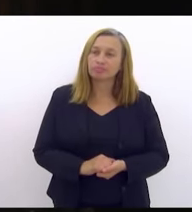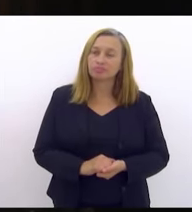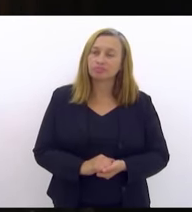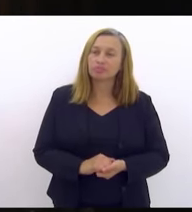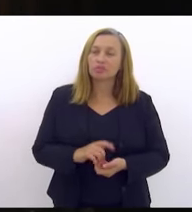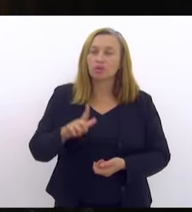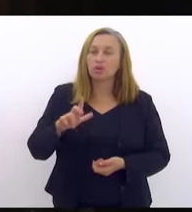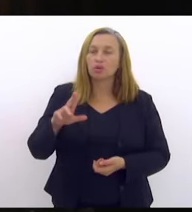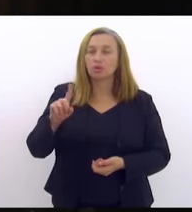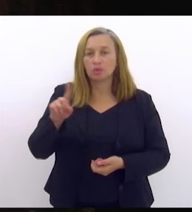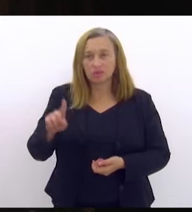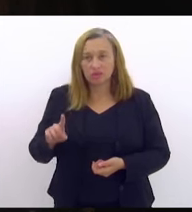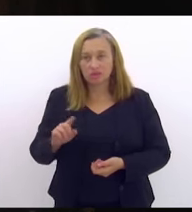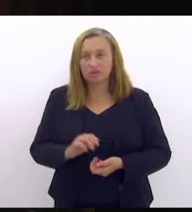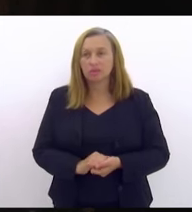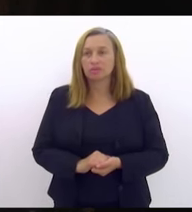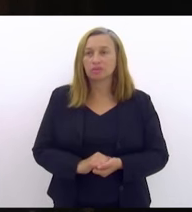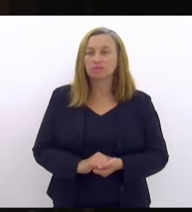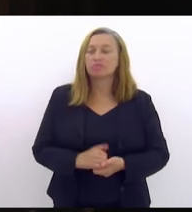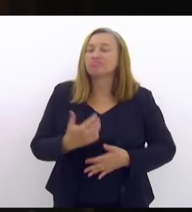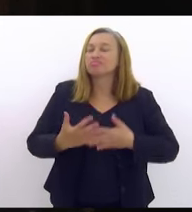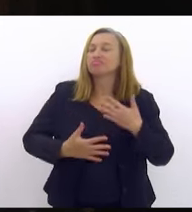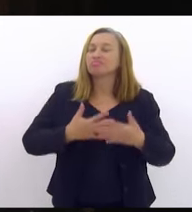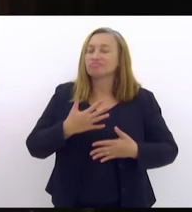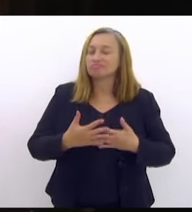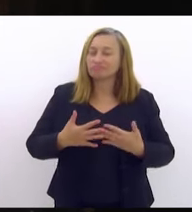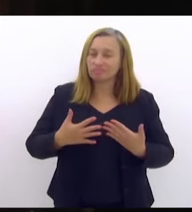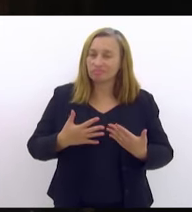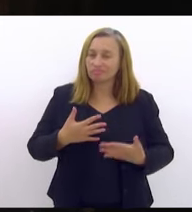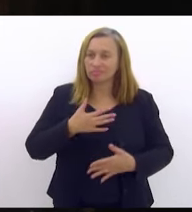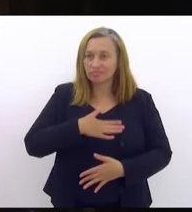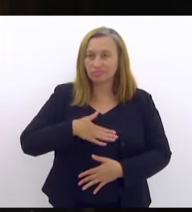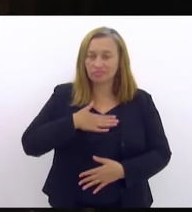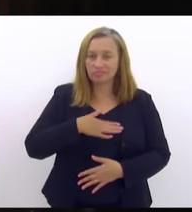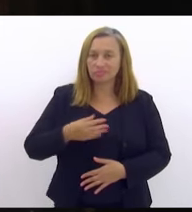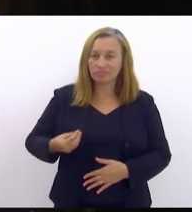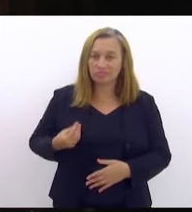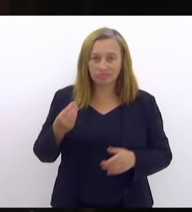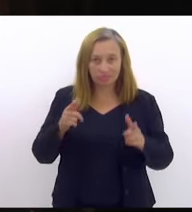Luiz, é com muita honra que eu estou aqui,